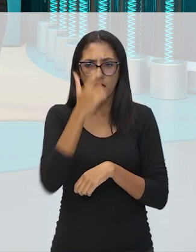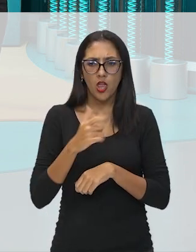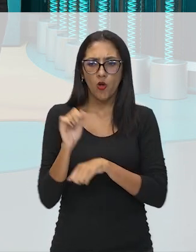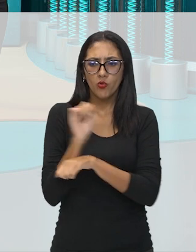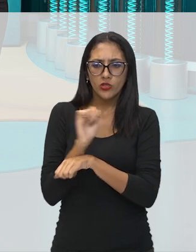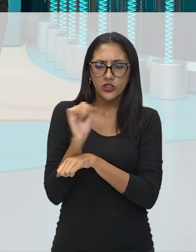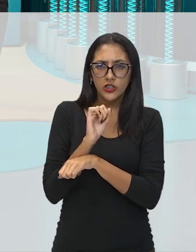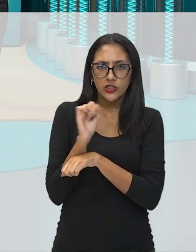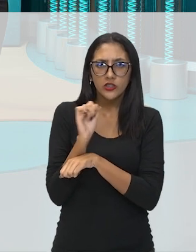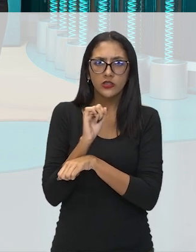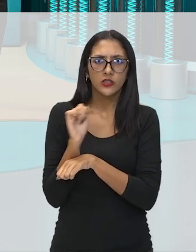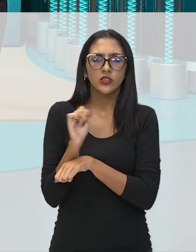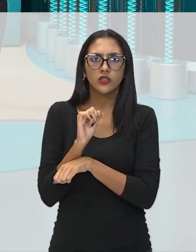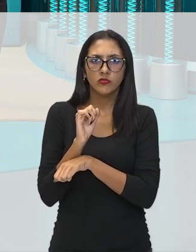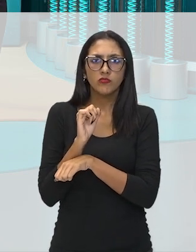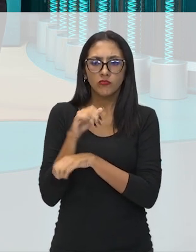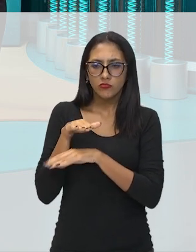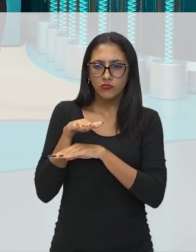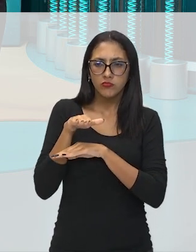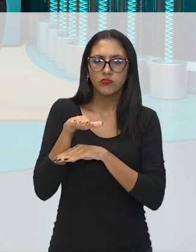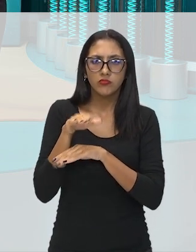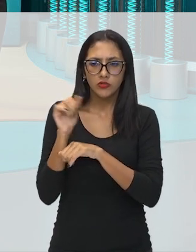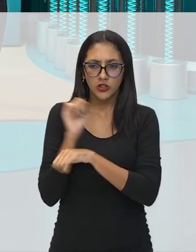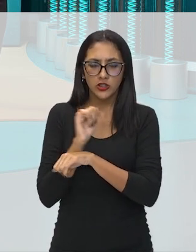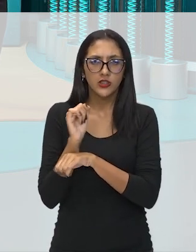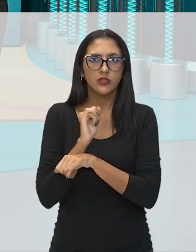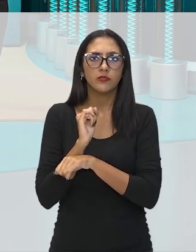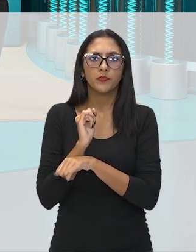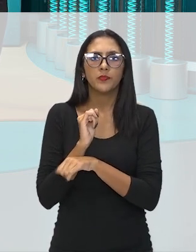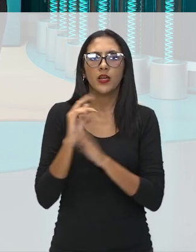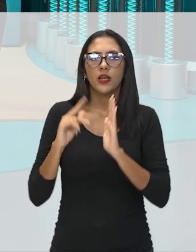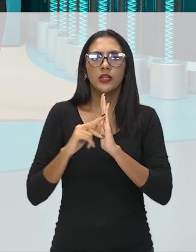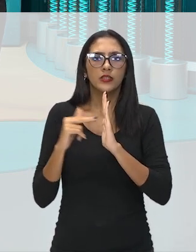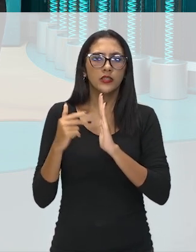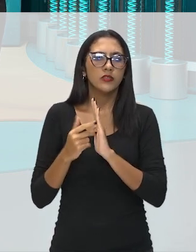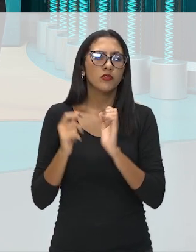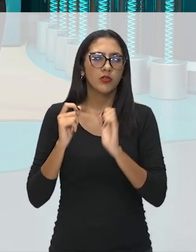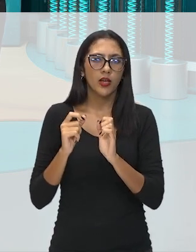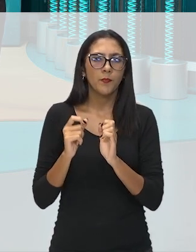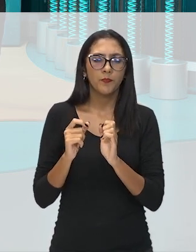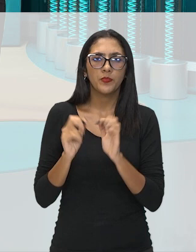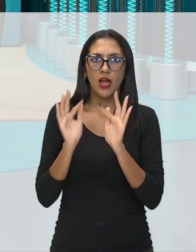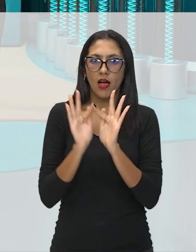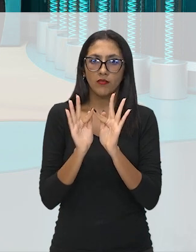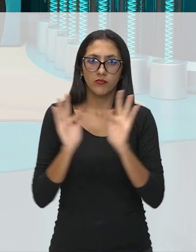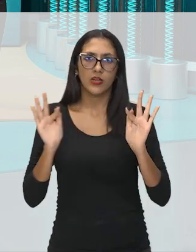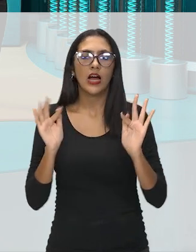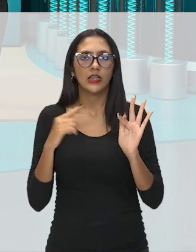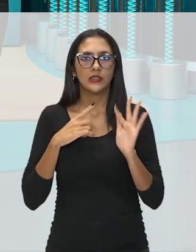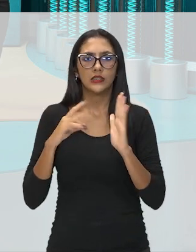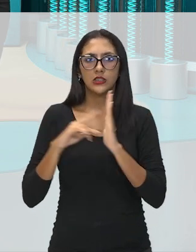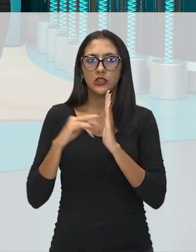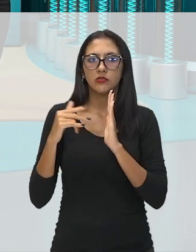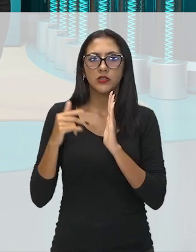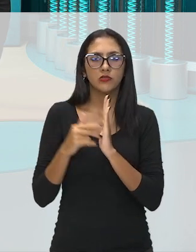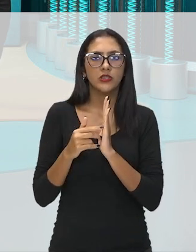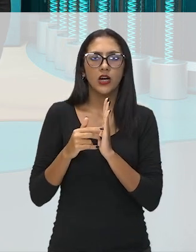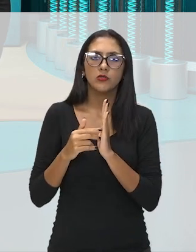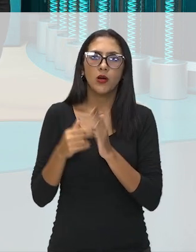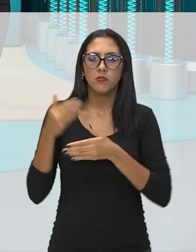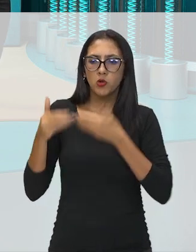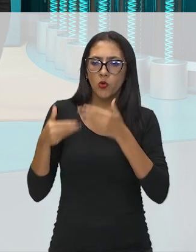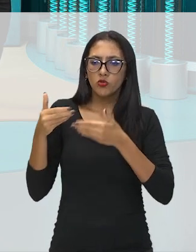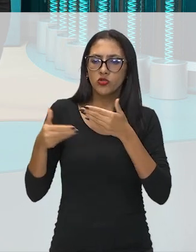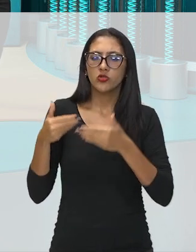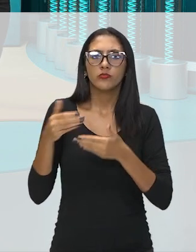mais fácil saber que a próxima oração, né, vai ser no simple past. Então, enquanto eu estava dirigindo, começou a